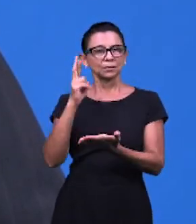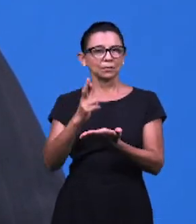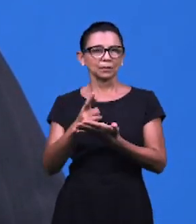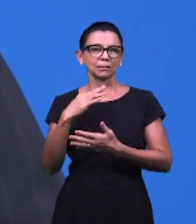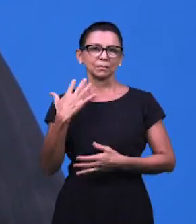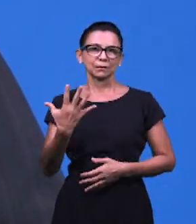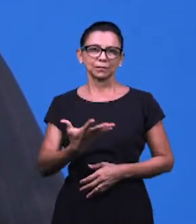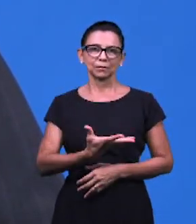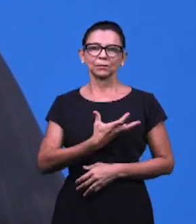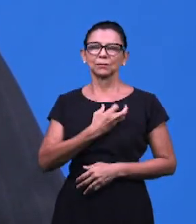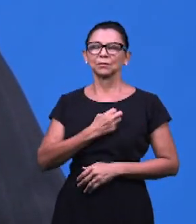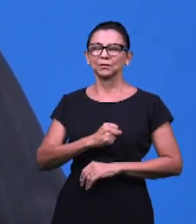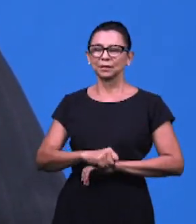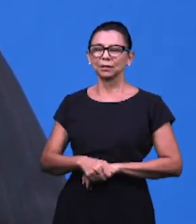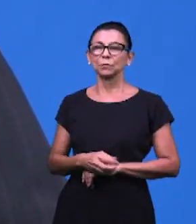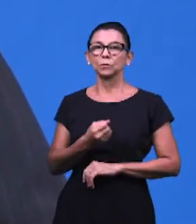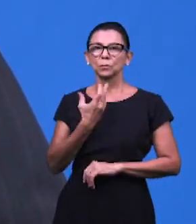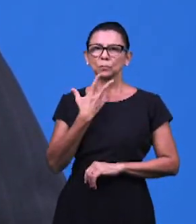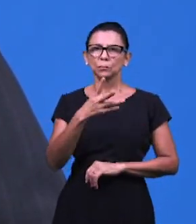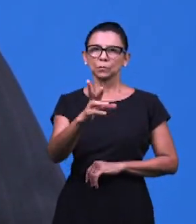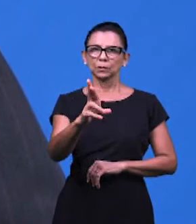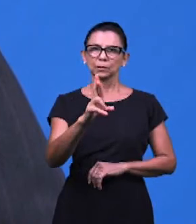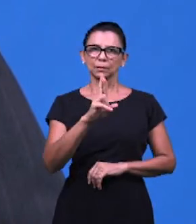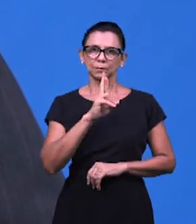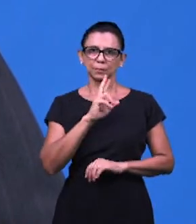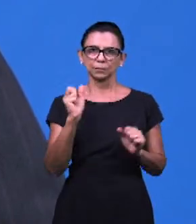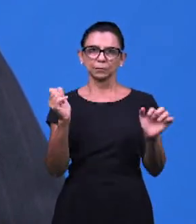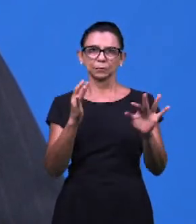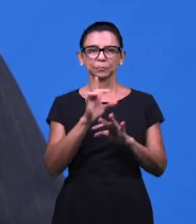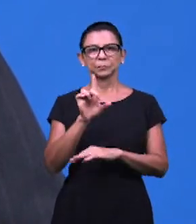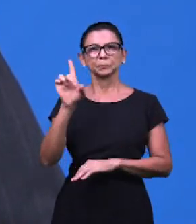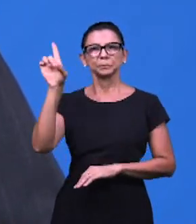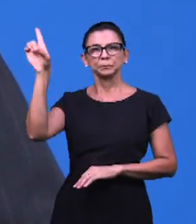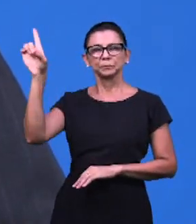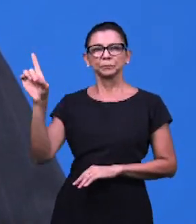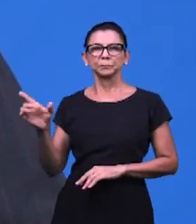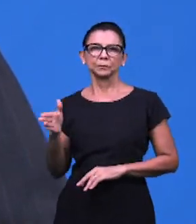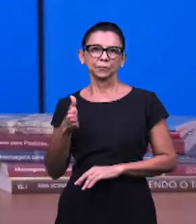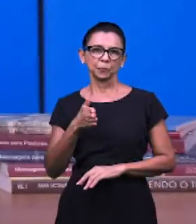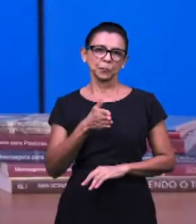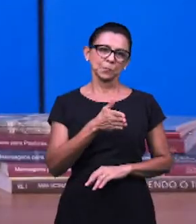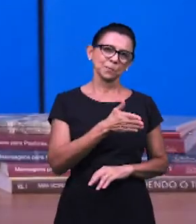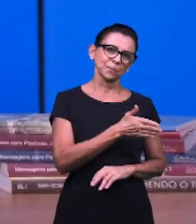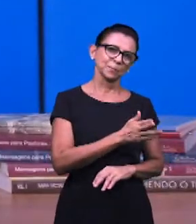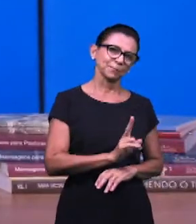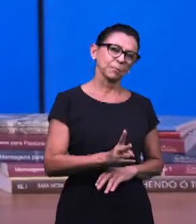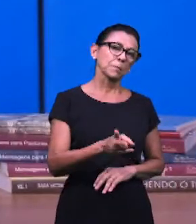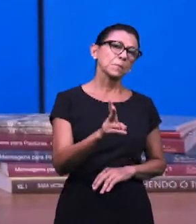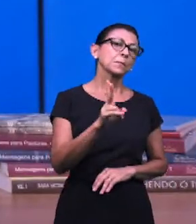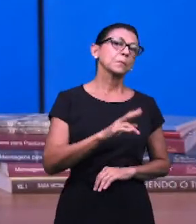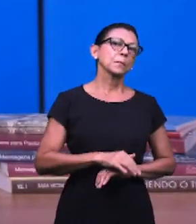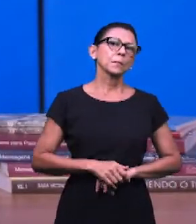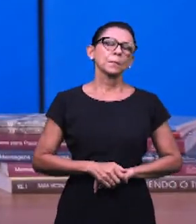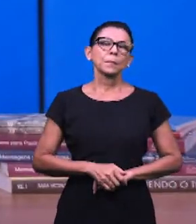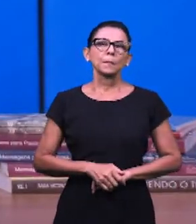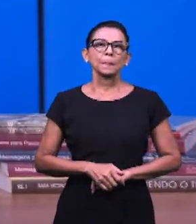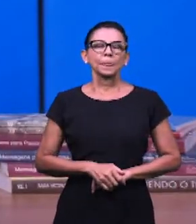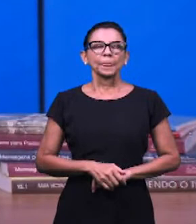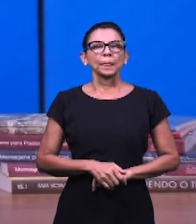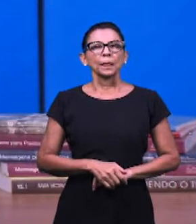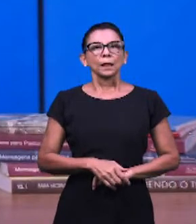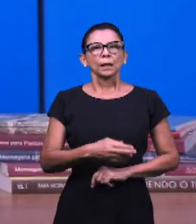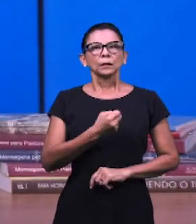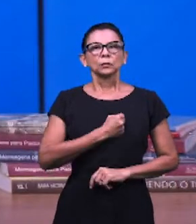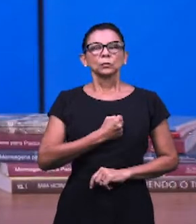Muito bem colocado pela irmã na sua resposta. Glória a Deus. Então, irmãos, continuando, nós vamos agora